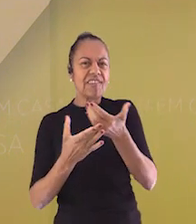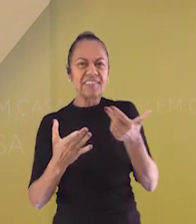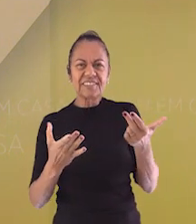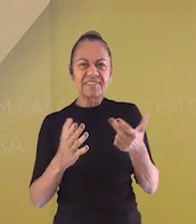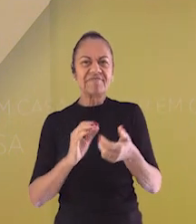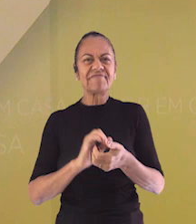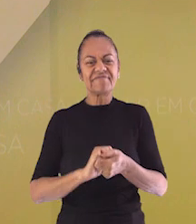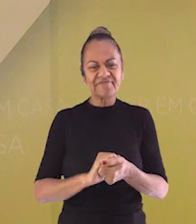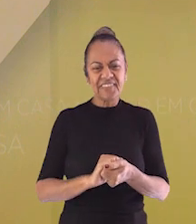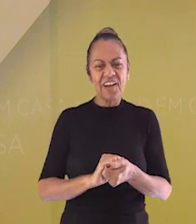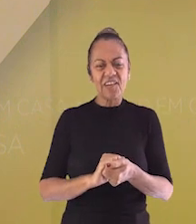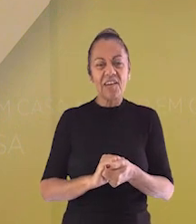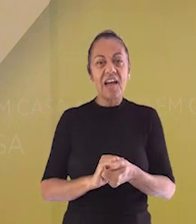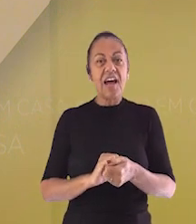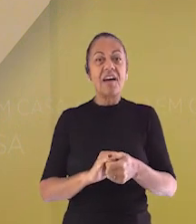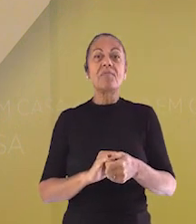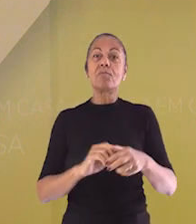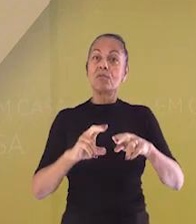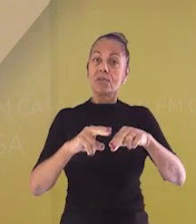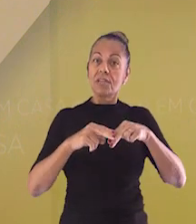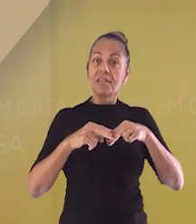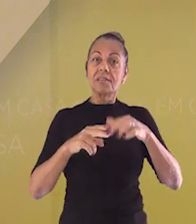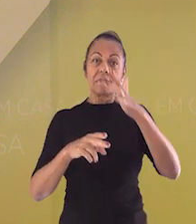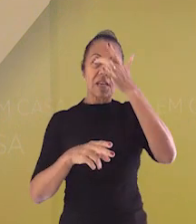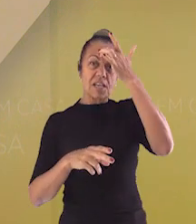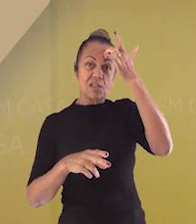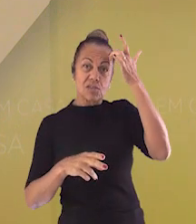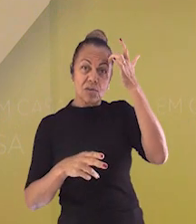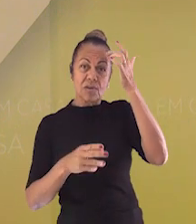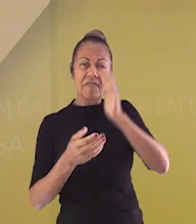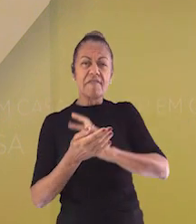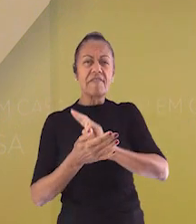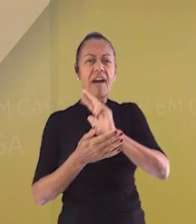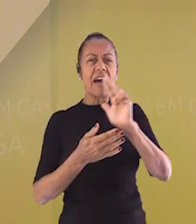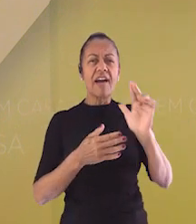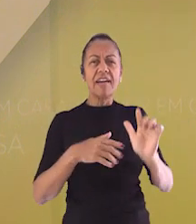friozinho. Por conta disso, muitas pessoas trabalham com